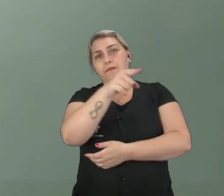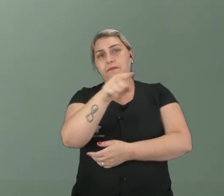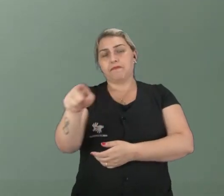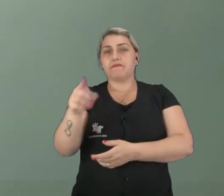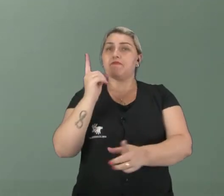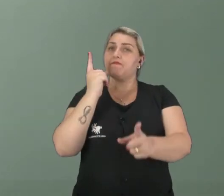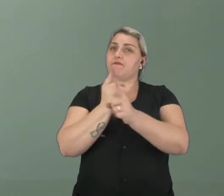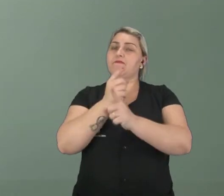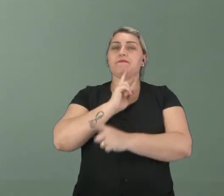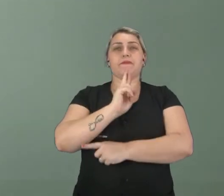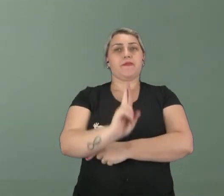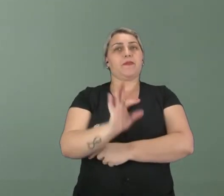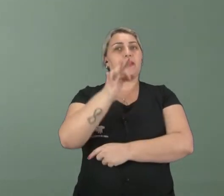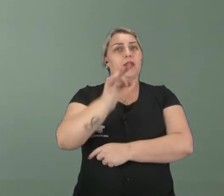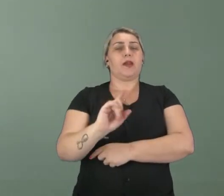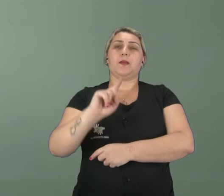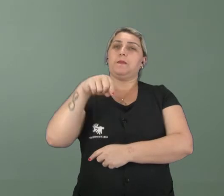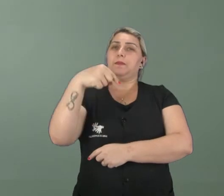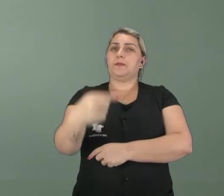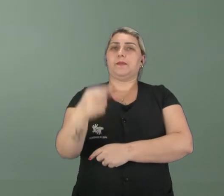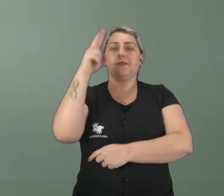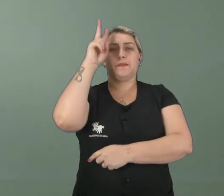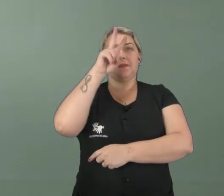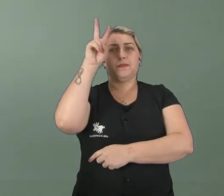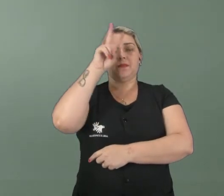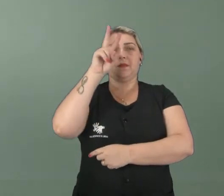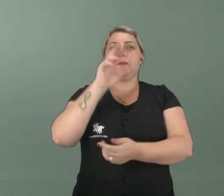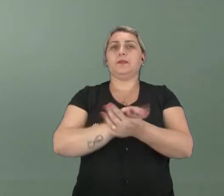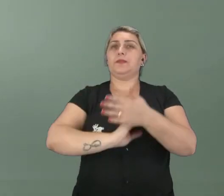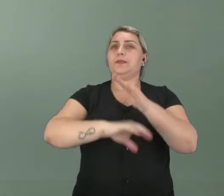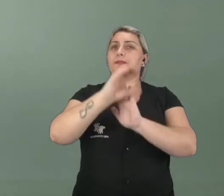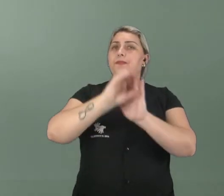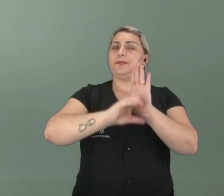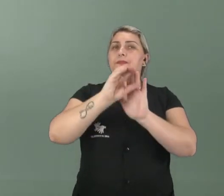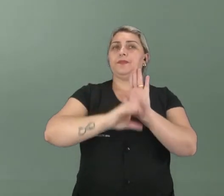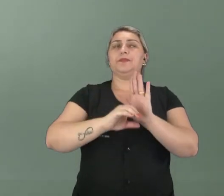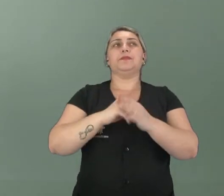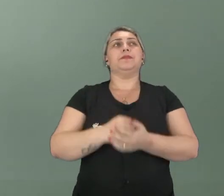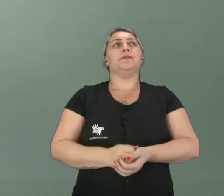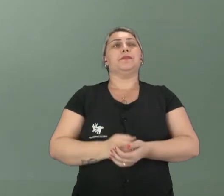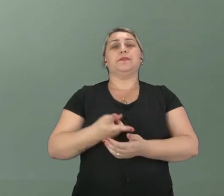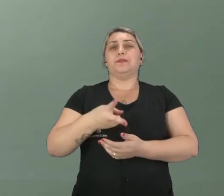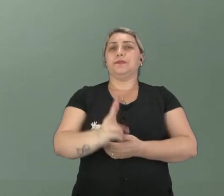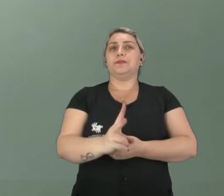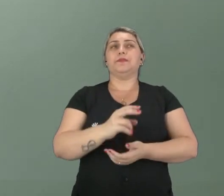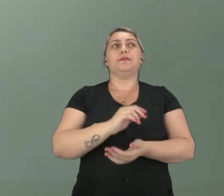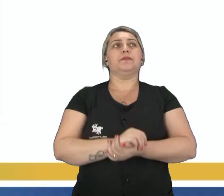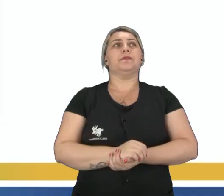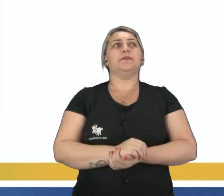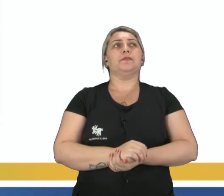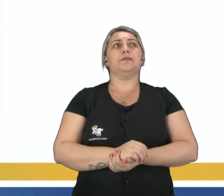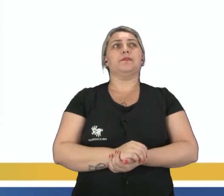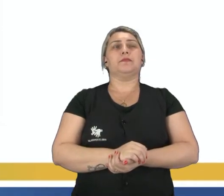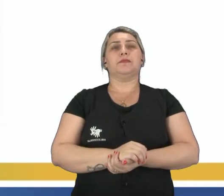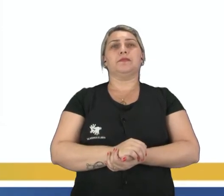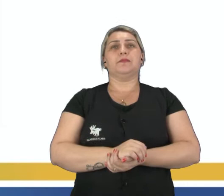para você encontrar a resposta depois que você lembrou um pouco esse conteúdo. Vamos dar continuidade?